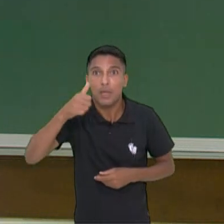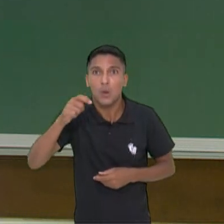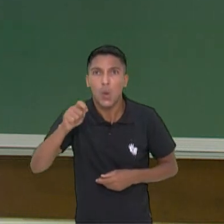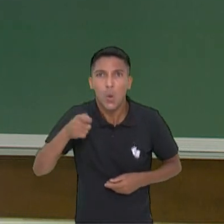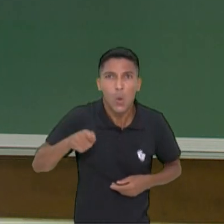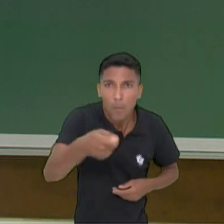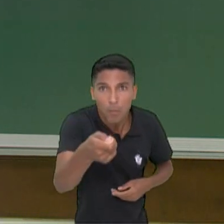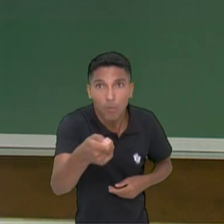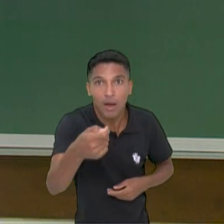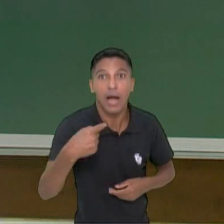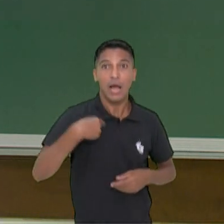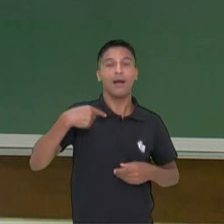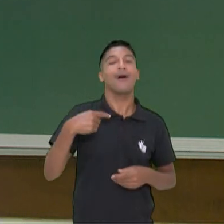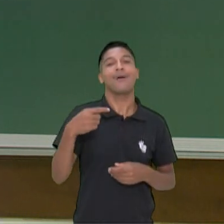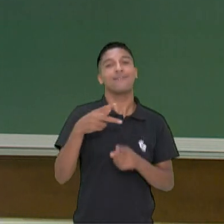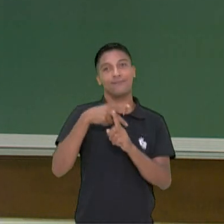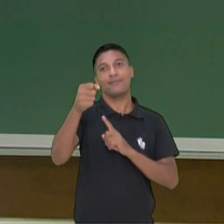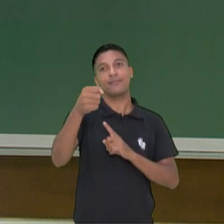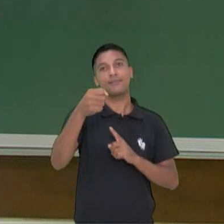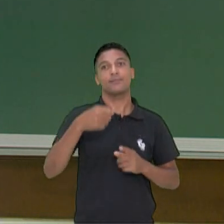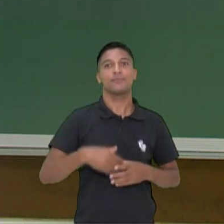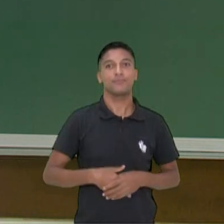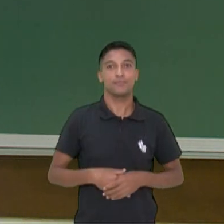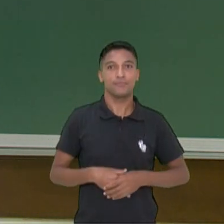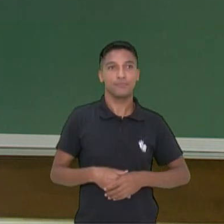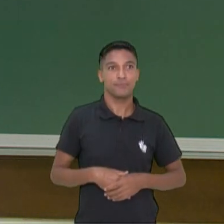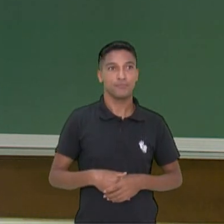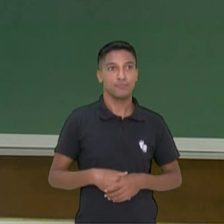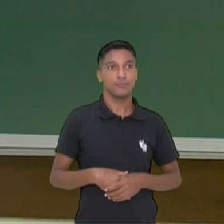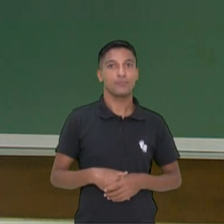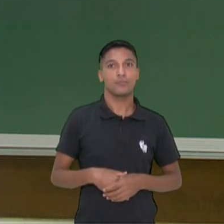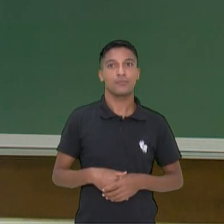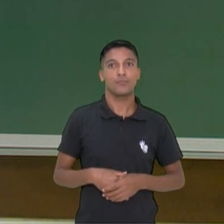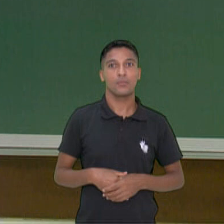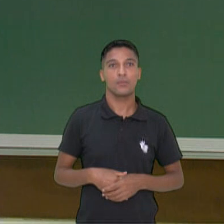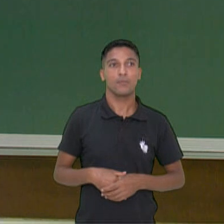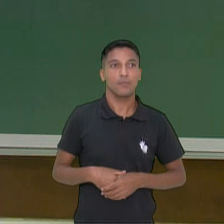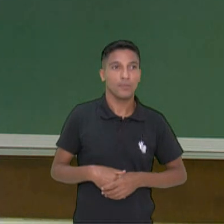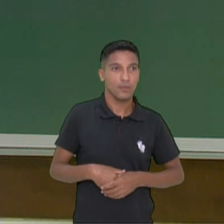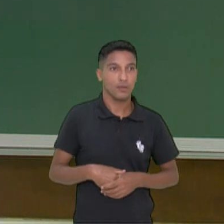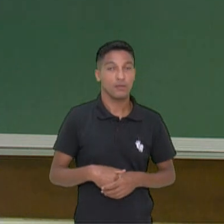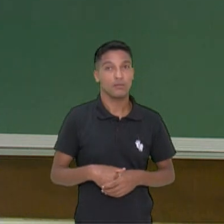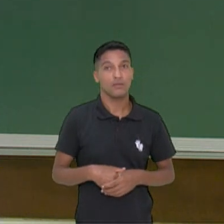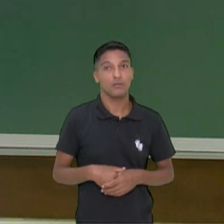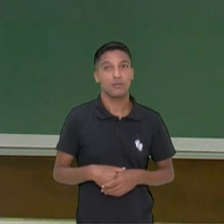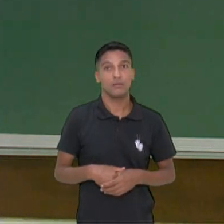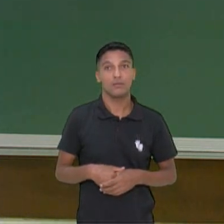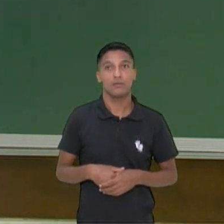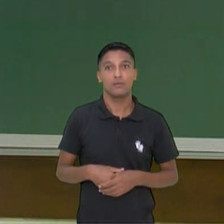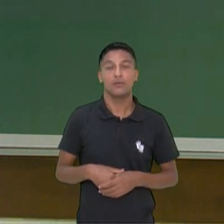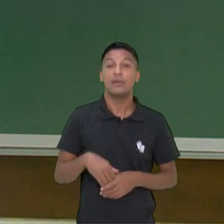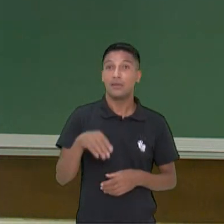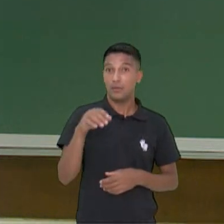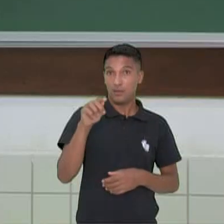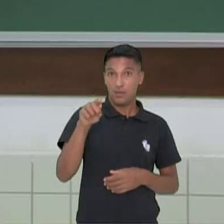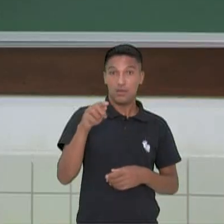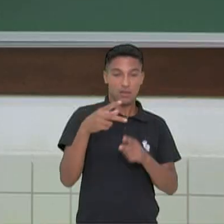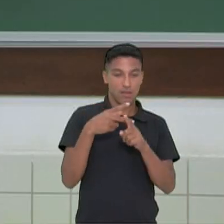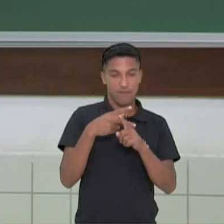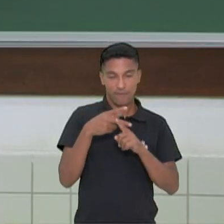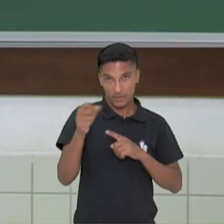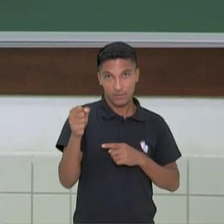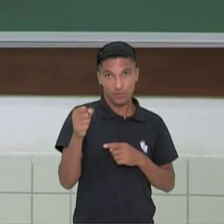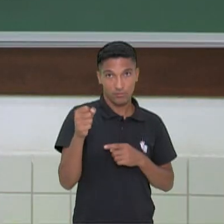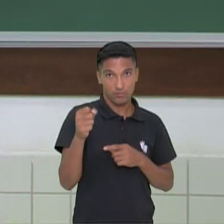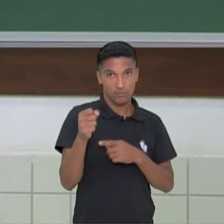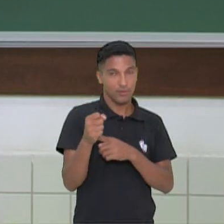venceu o duelo as disputas são em forma de eliminatória quem vence avança isso a